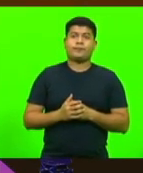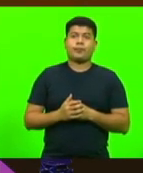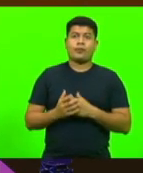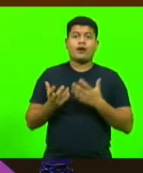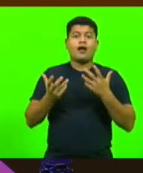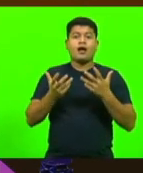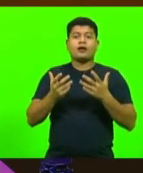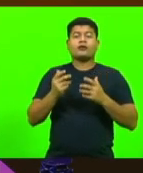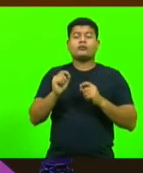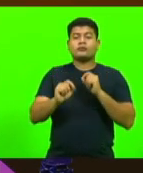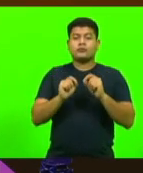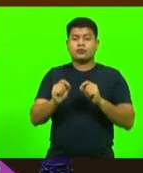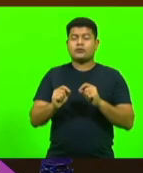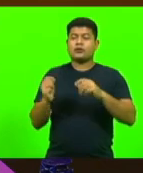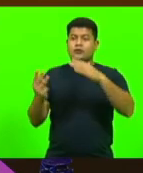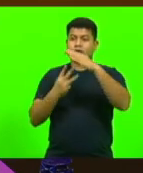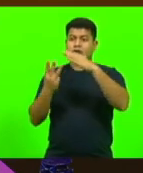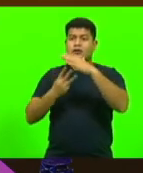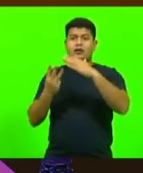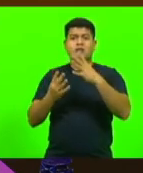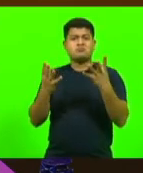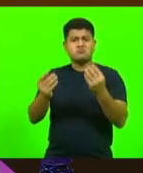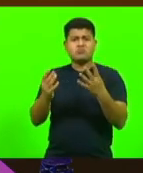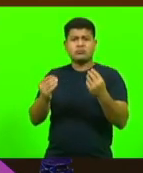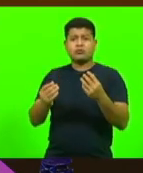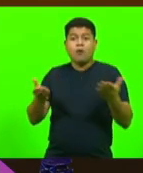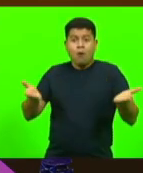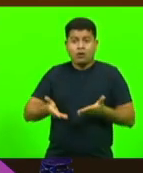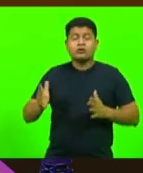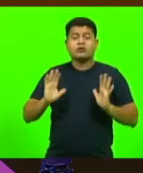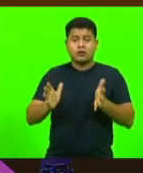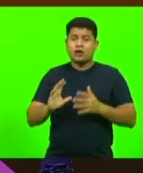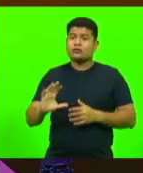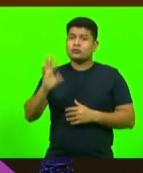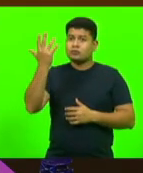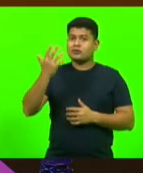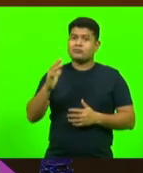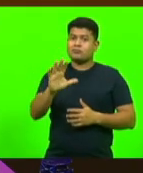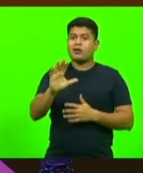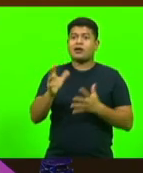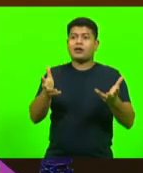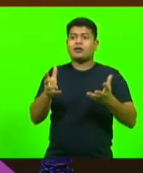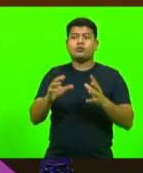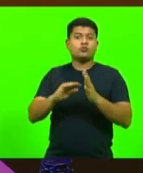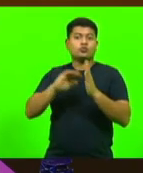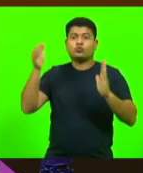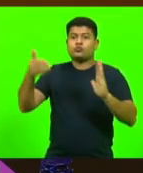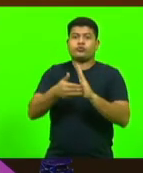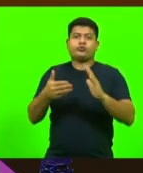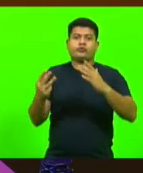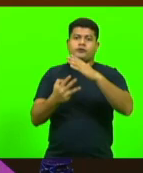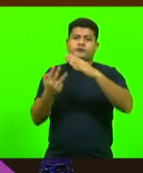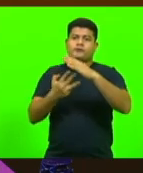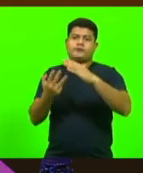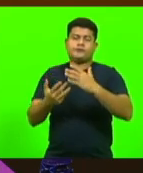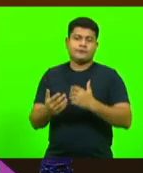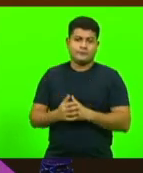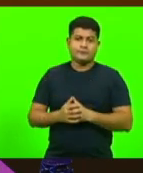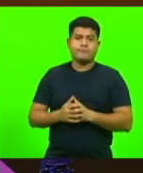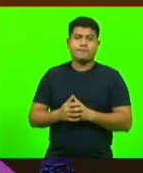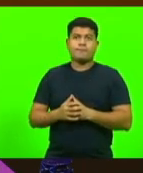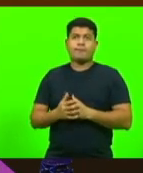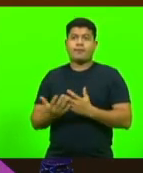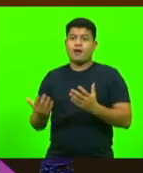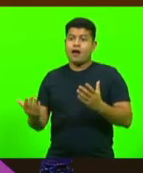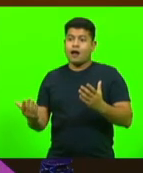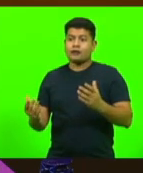em massa algo que já é bastante de presente não é muito grande ela vai virar totalizante e se funde à